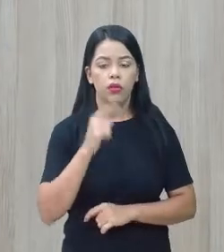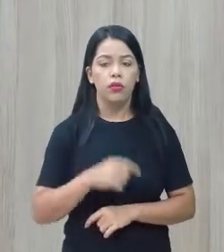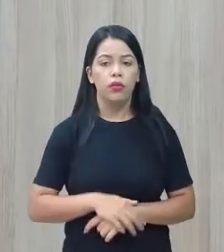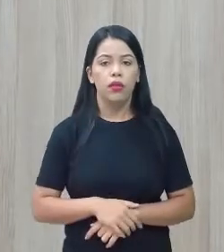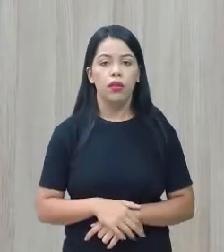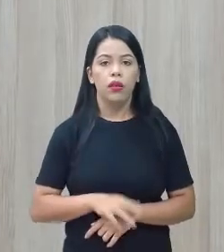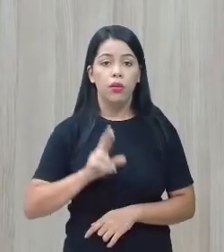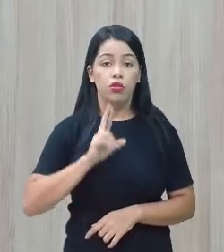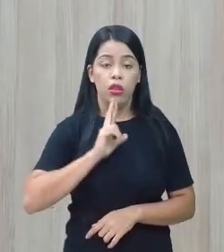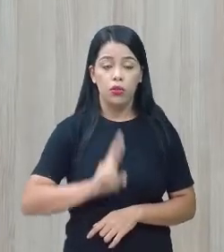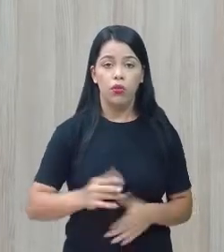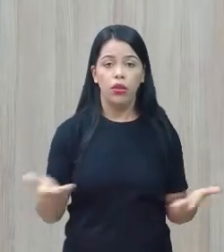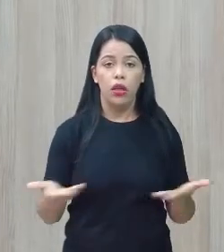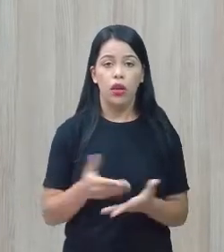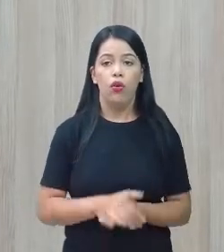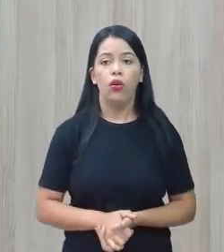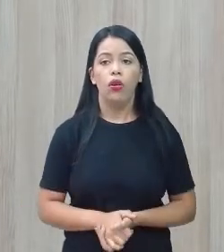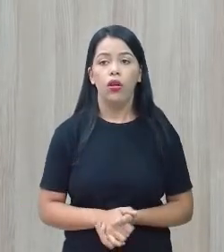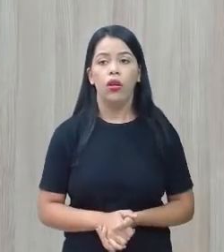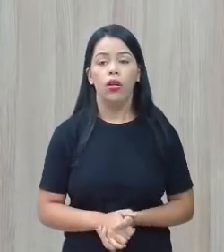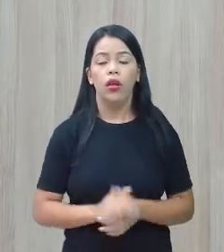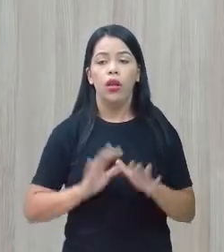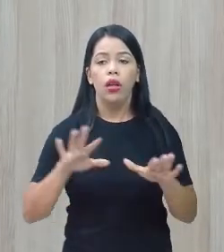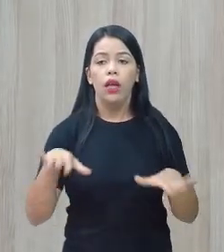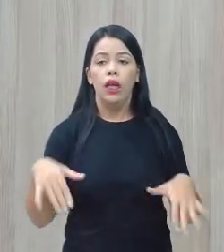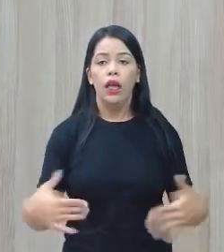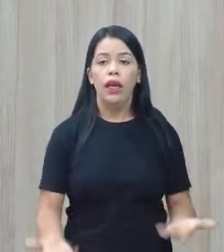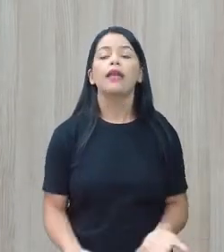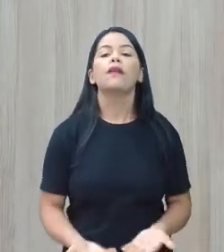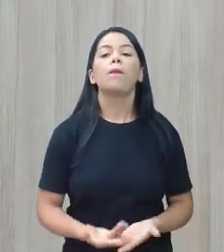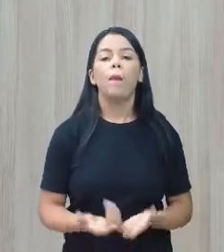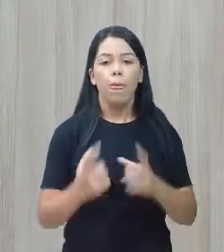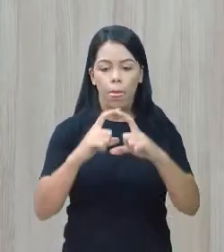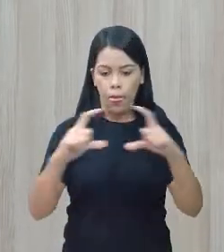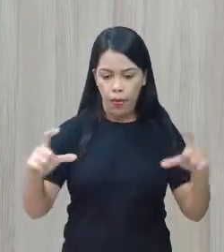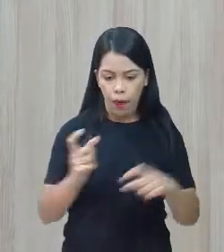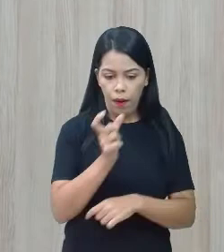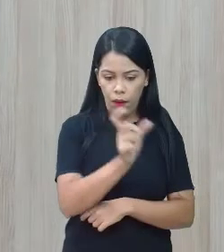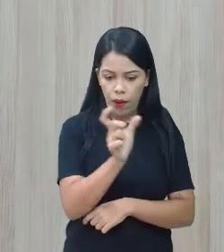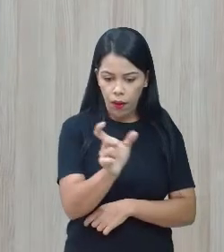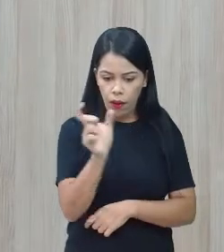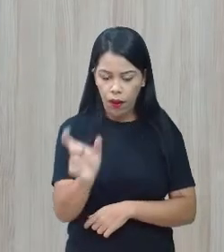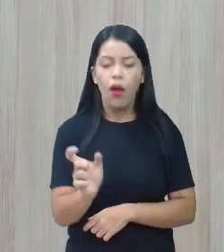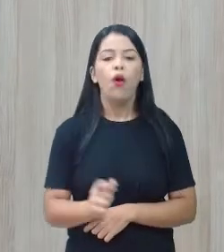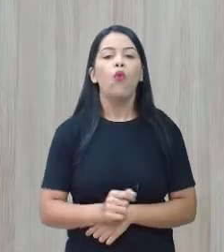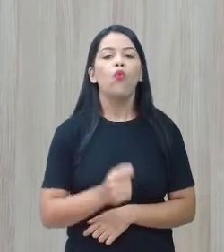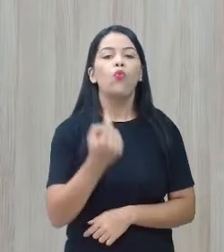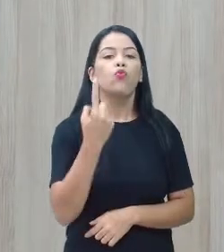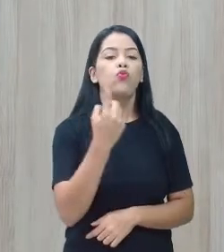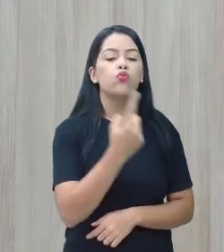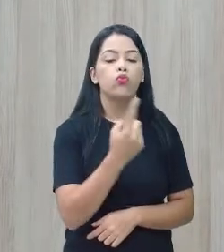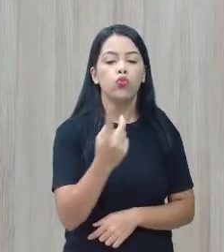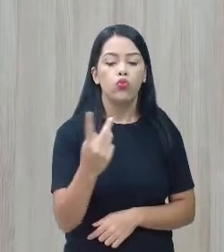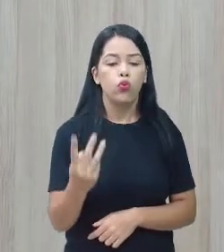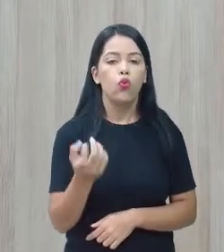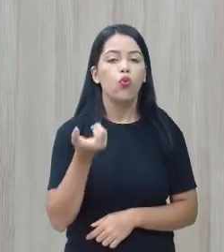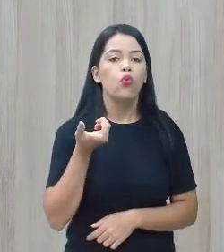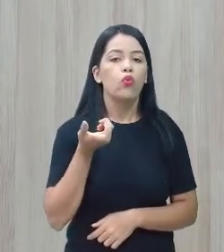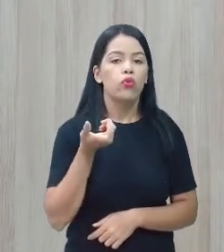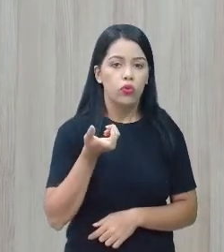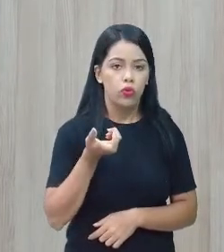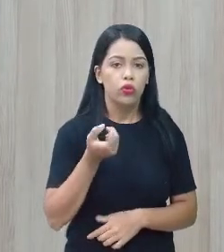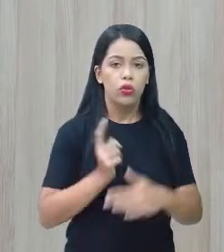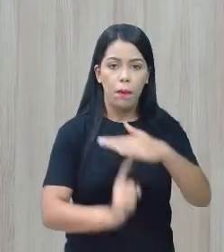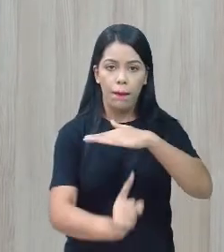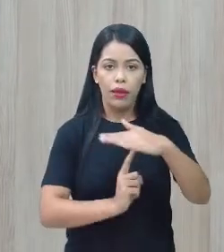personagens estão sim falando da mesma coisa, que é o quê? É o que a gente conhece como macaxeira. Mas os três pedem a mesma coisa com